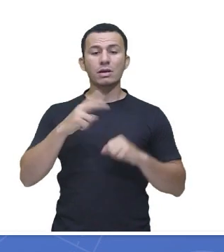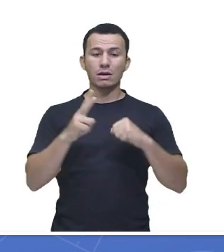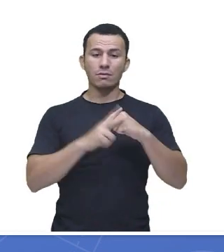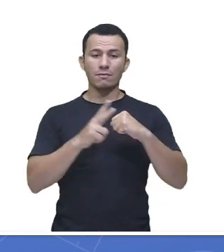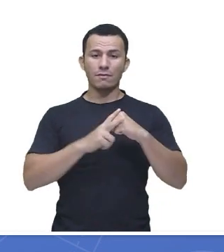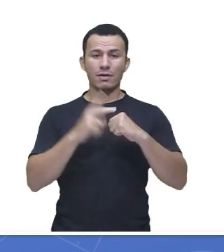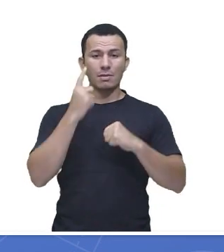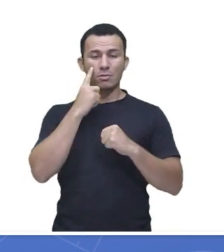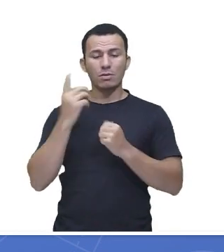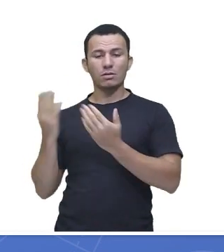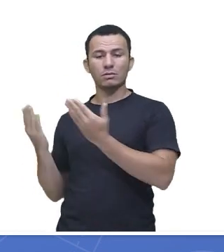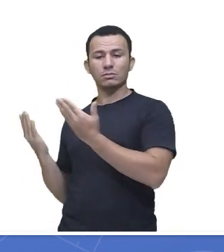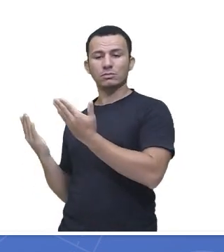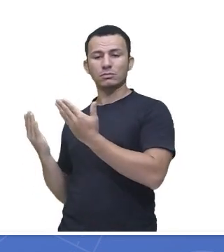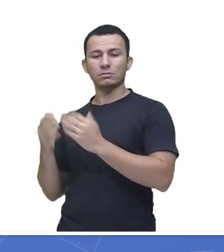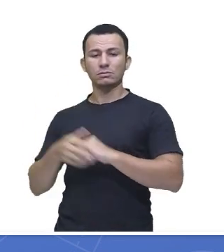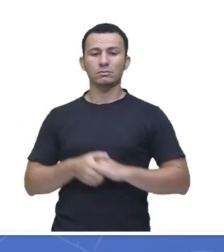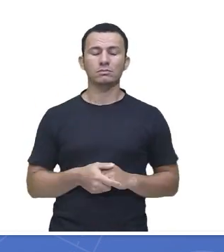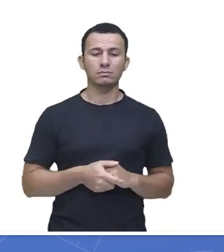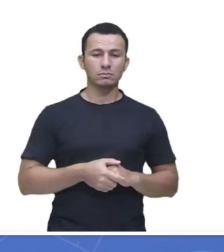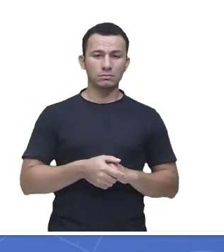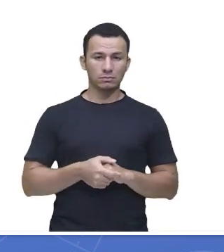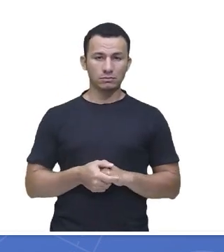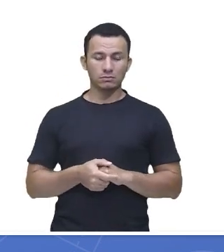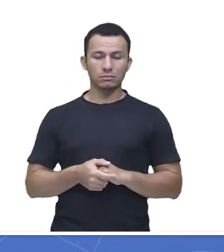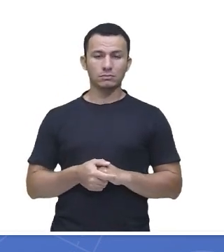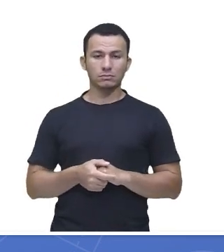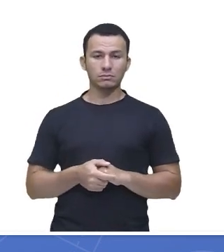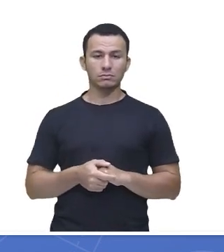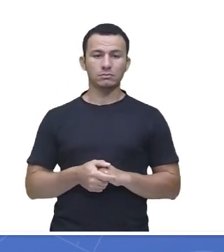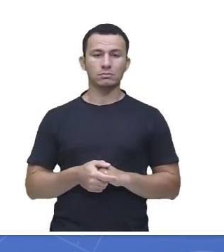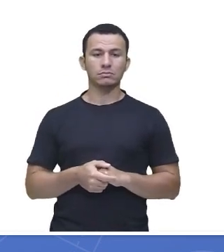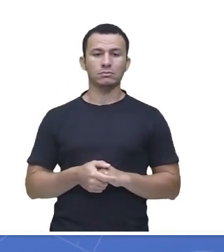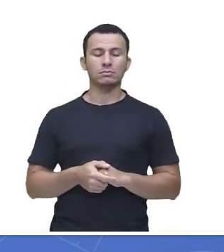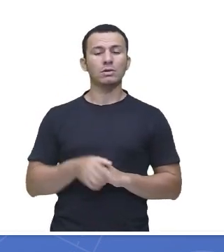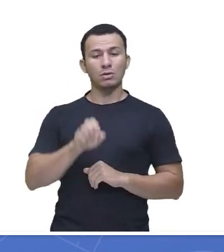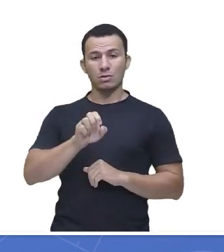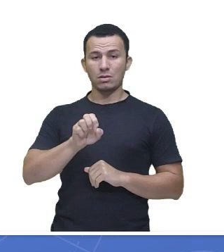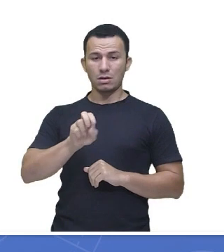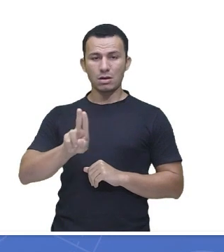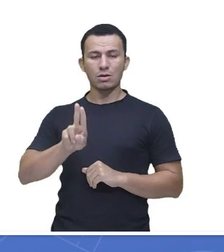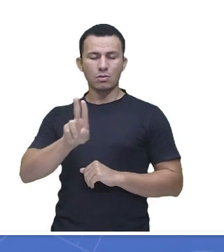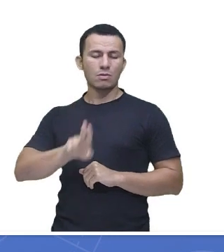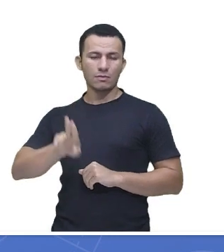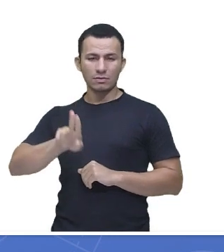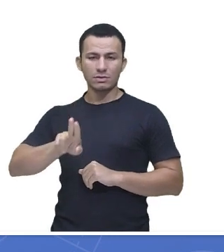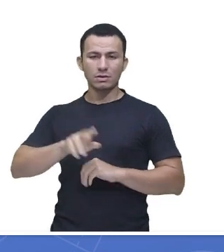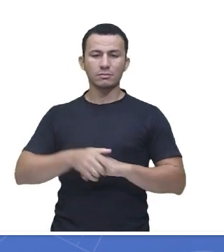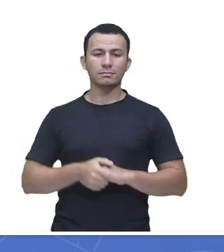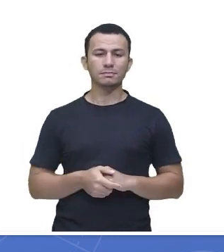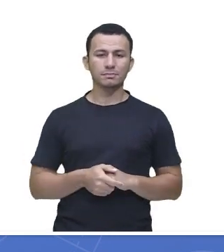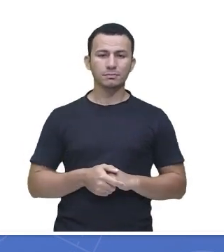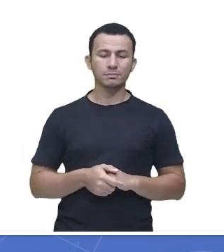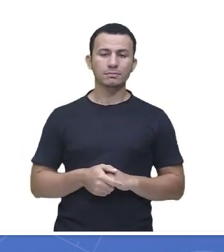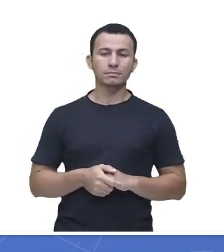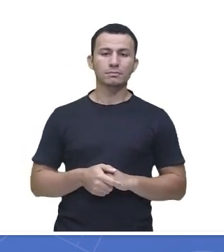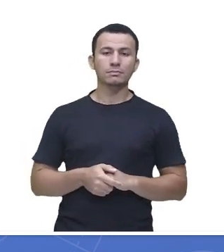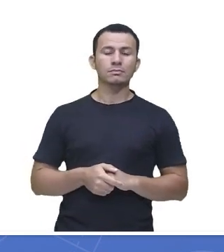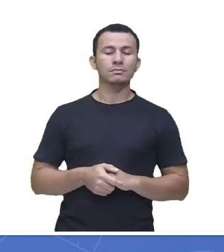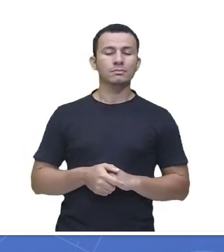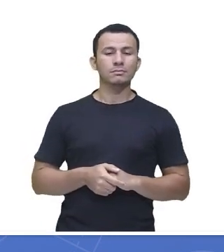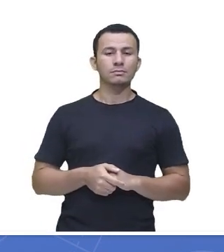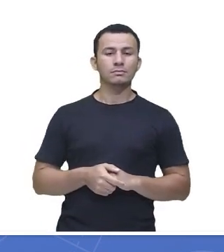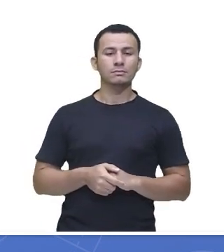aqui. Este pronome aqui está conjugando este verbo, então a gente vai utilizar eu, tá? E aí,